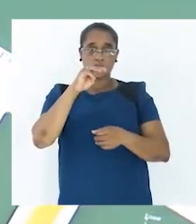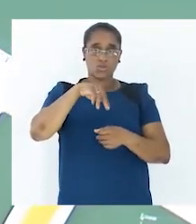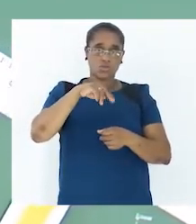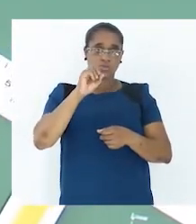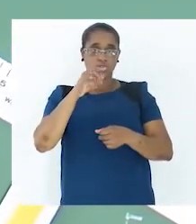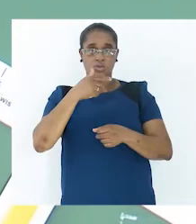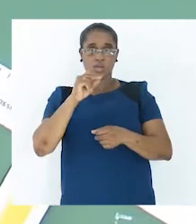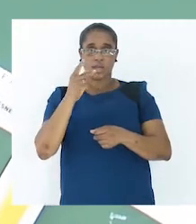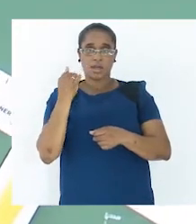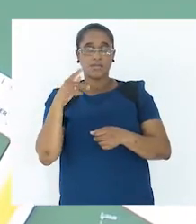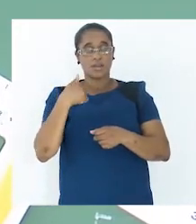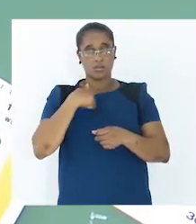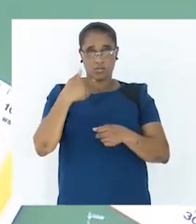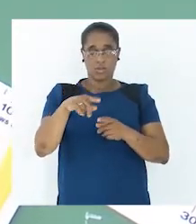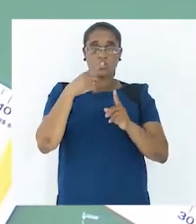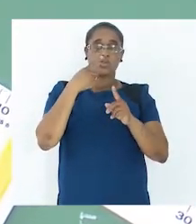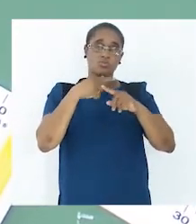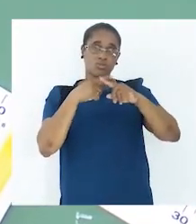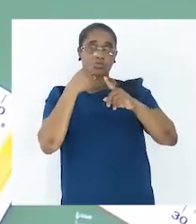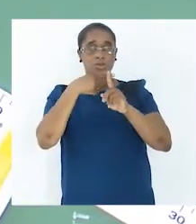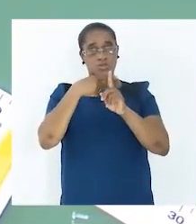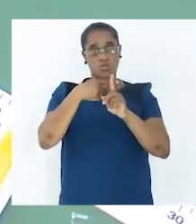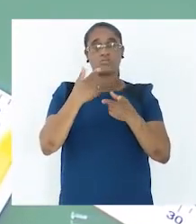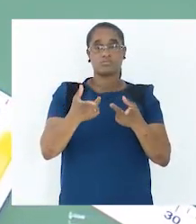um produto de uma soma